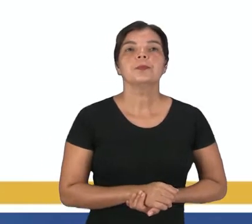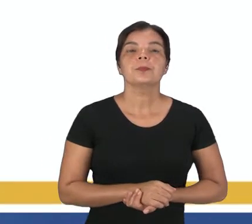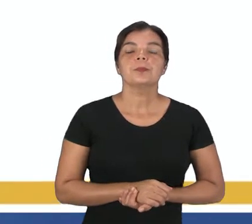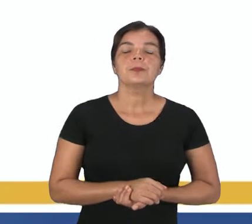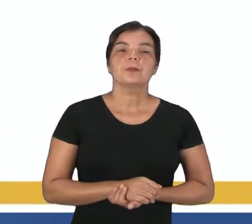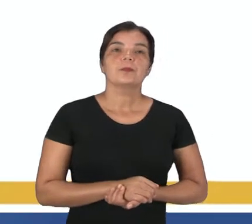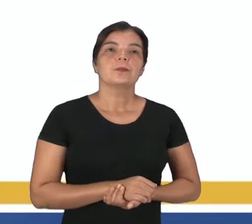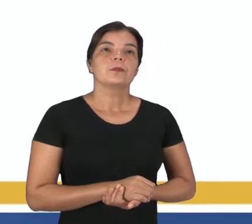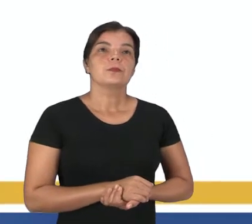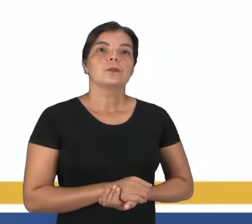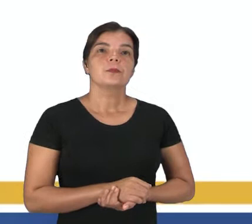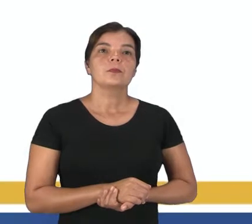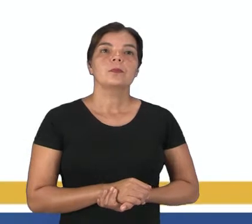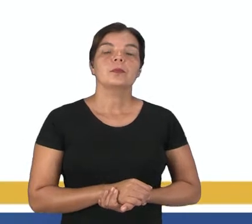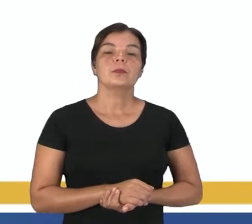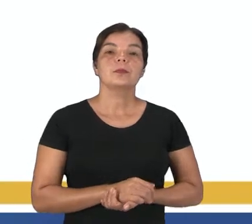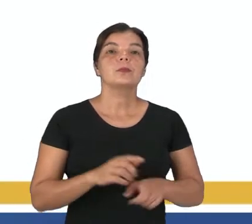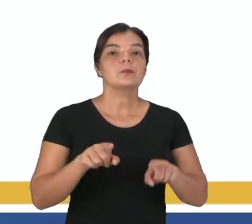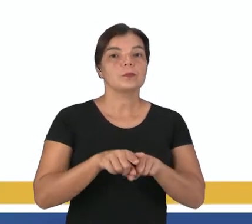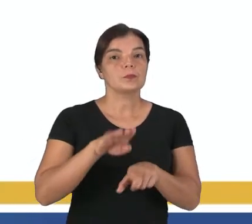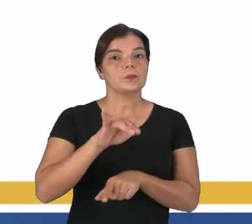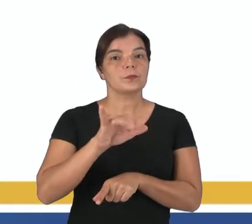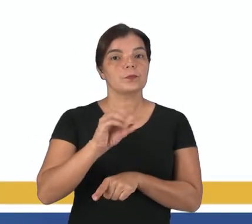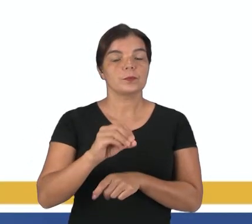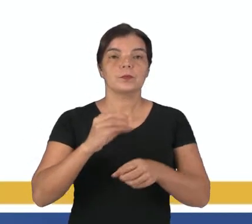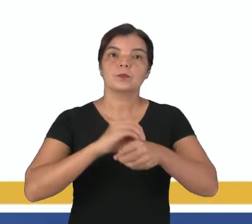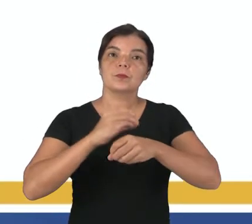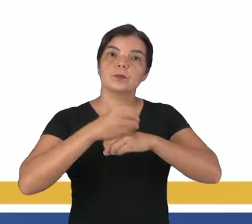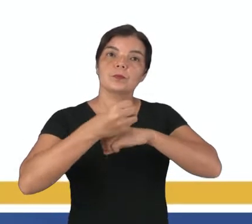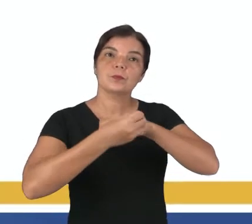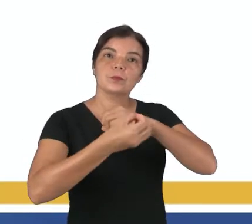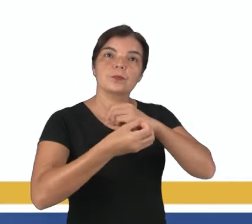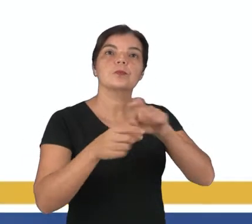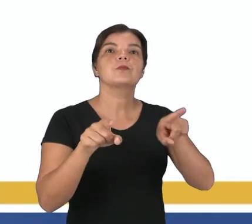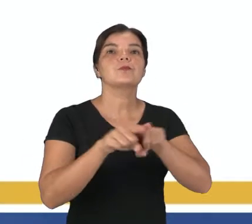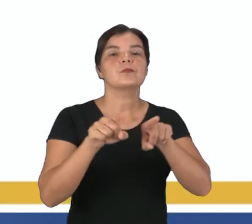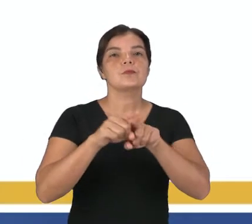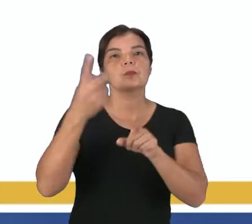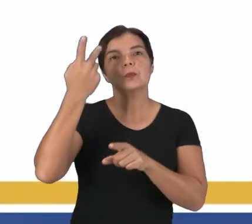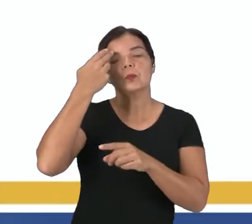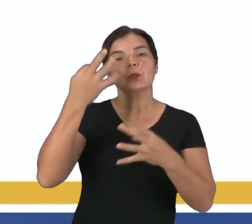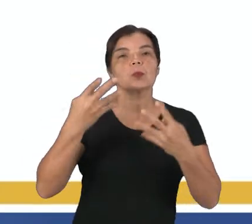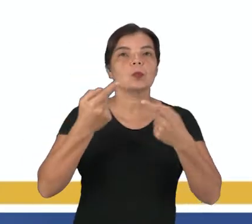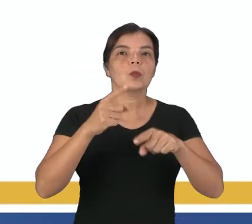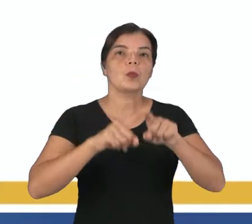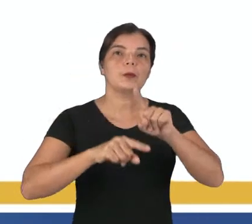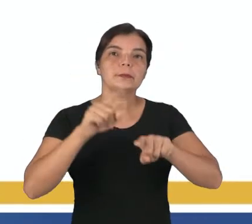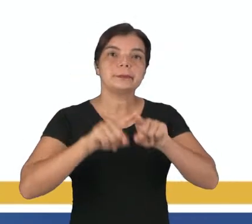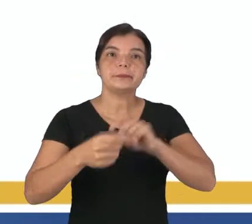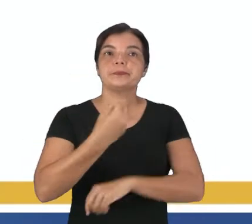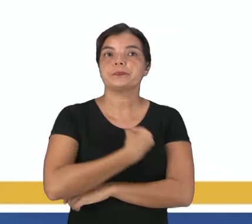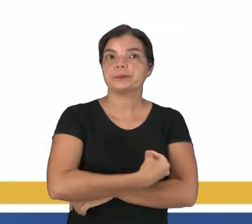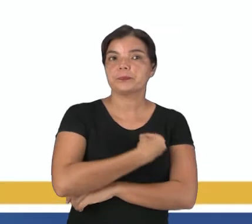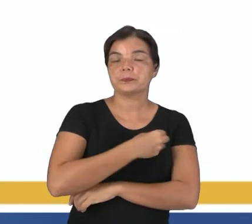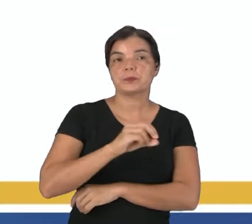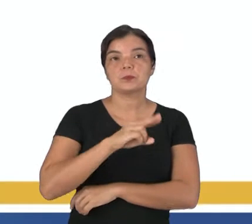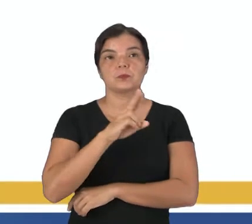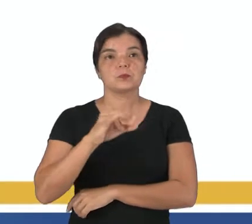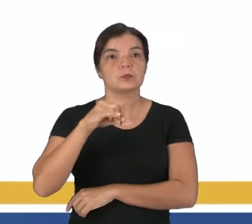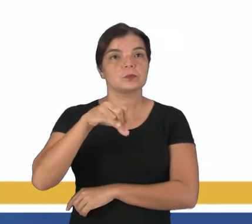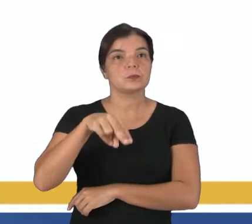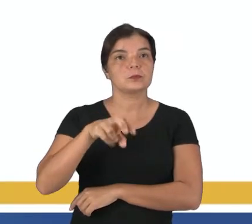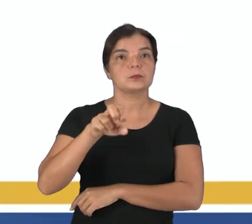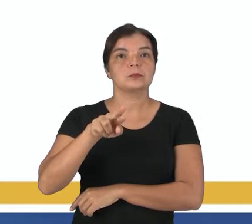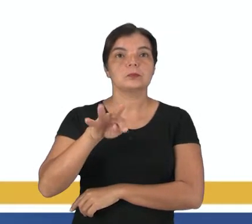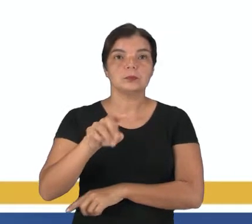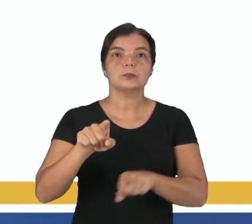material genético é o DNA eo RNA as biomoléculas inorgânicas elas são comuns em toda a matéria sendo ela